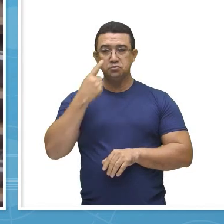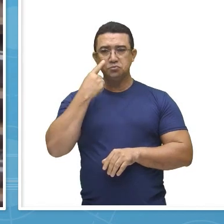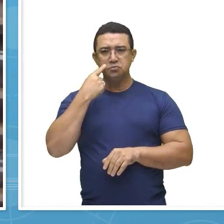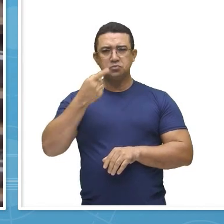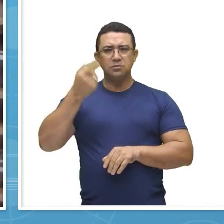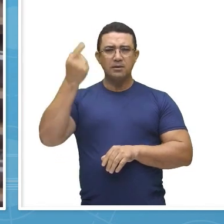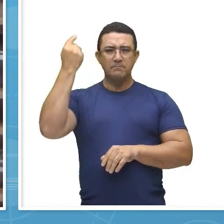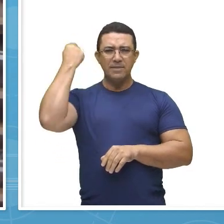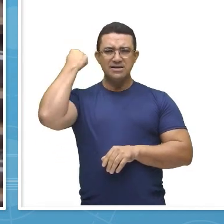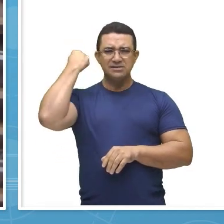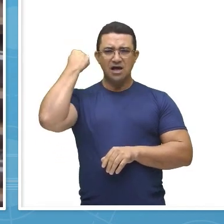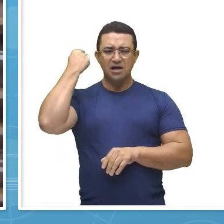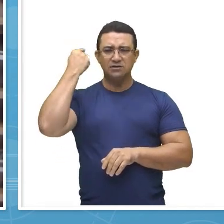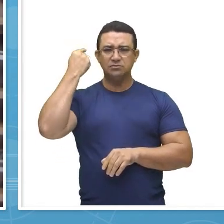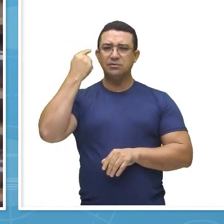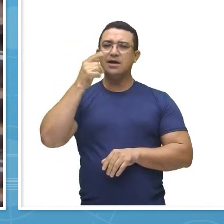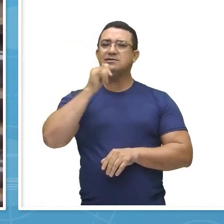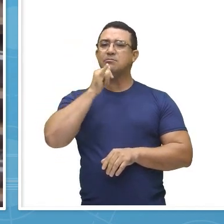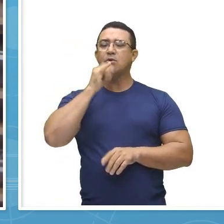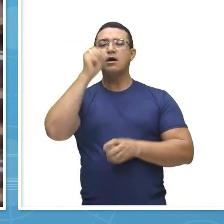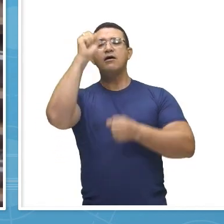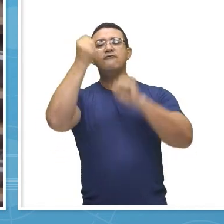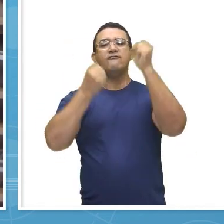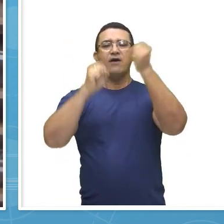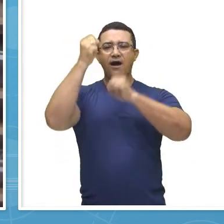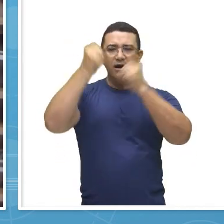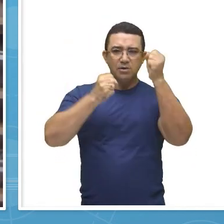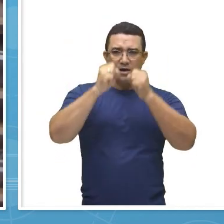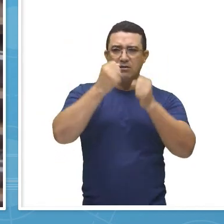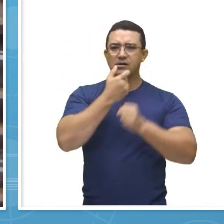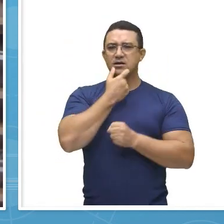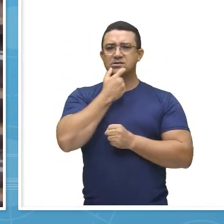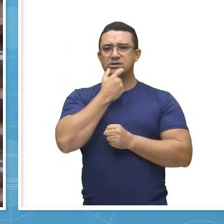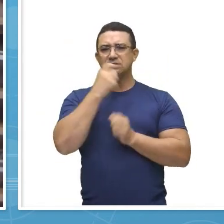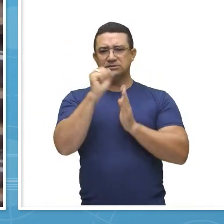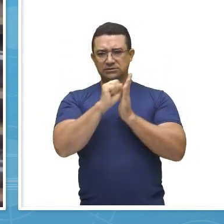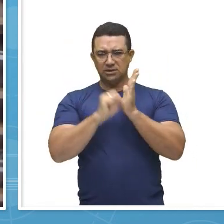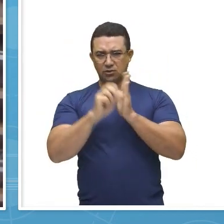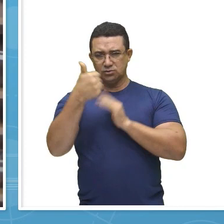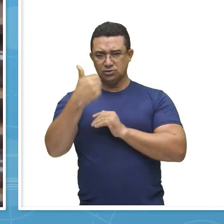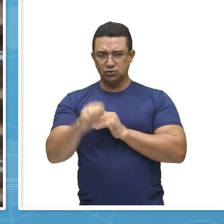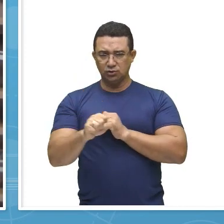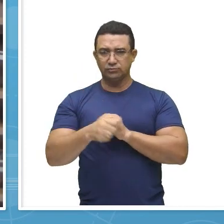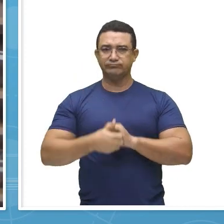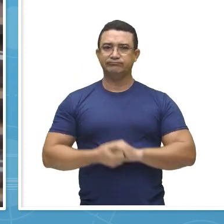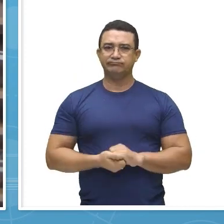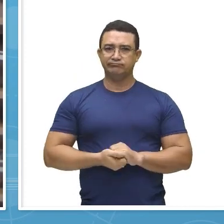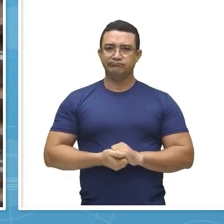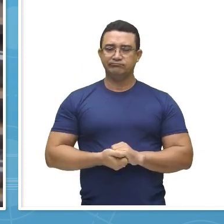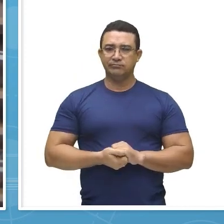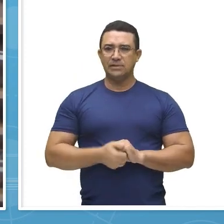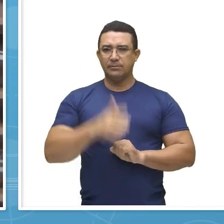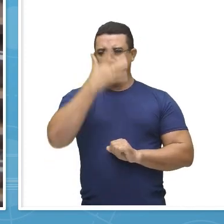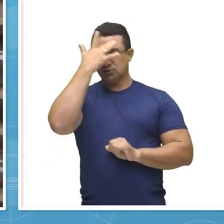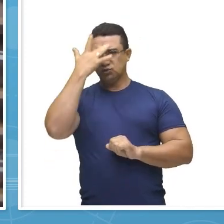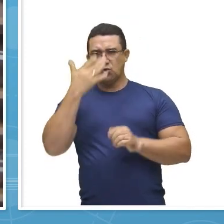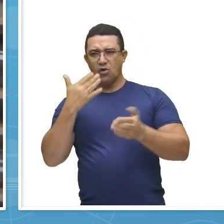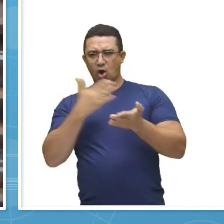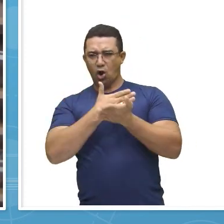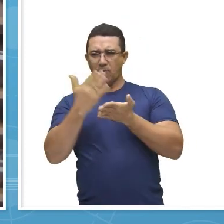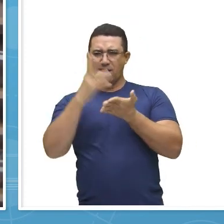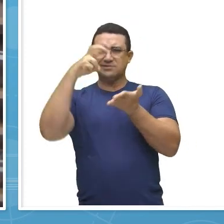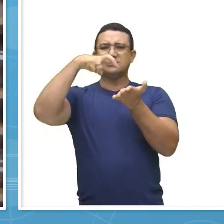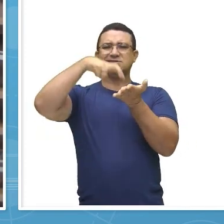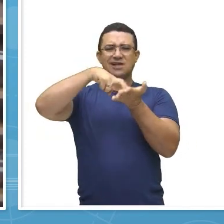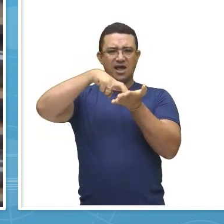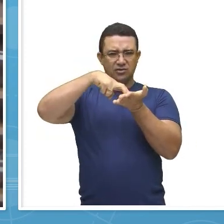Vamos nos imaginar numa fábrica, numa indústria inglesa do século XVIII, onde a gente entra antes do sol nascer e sai